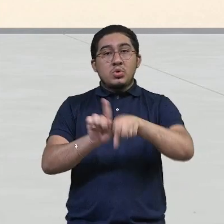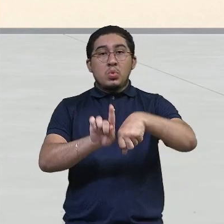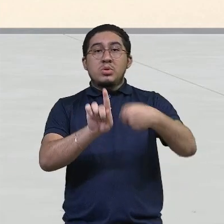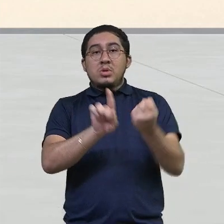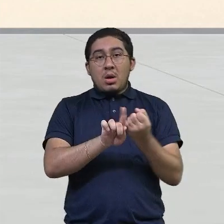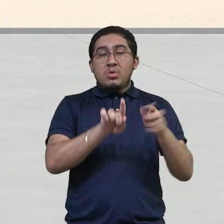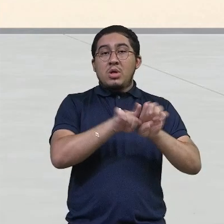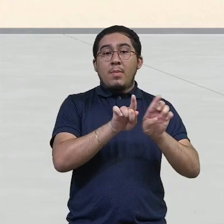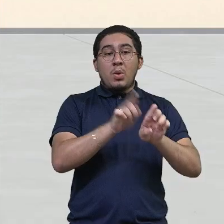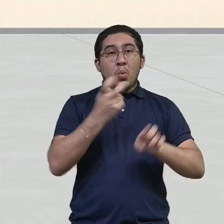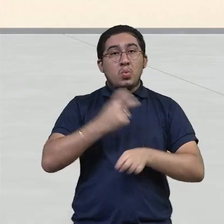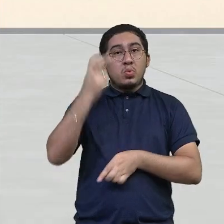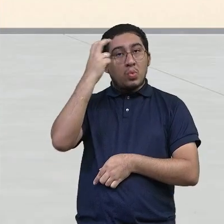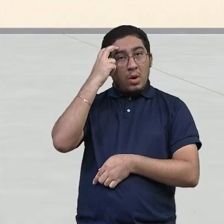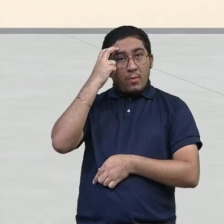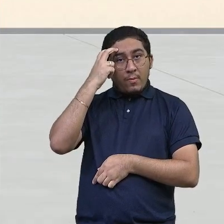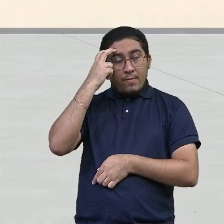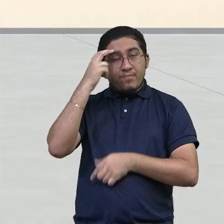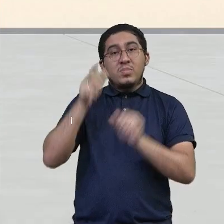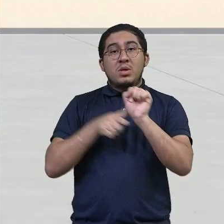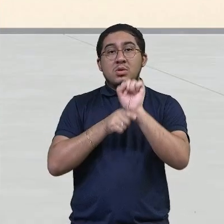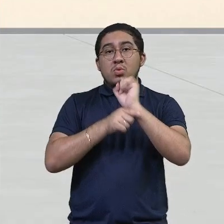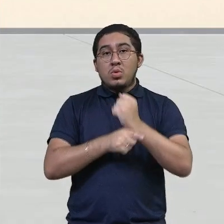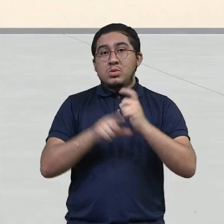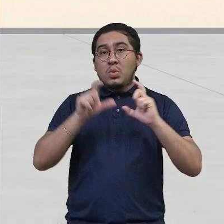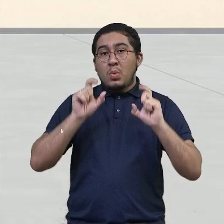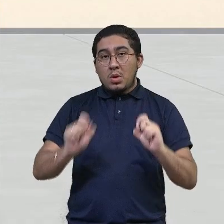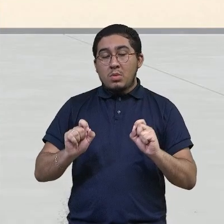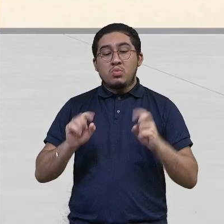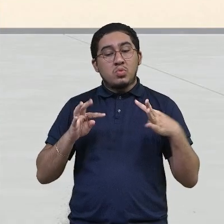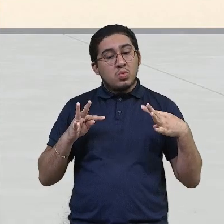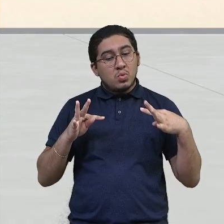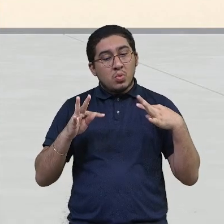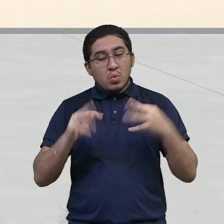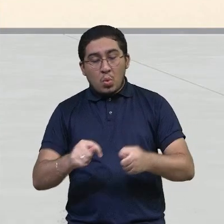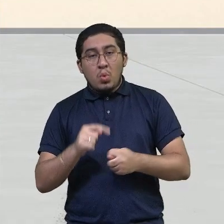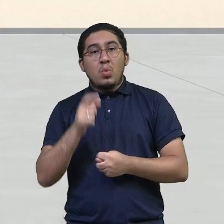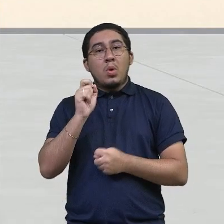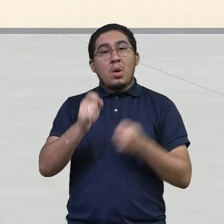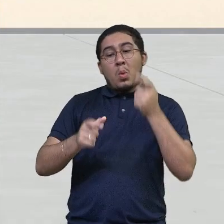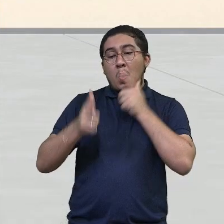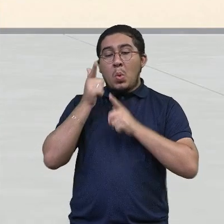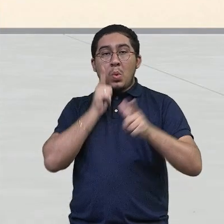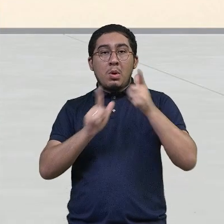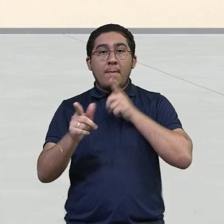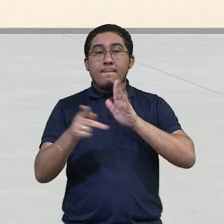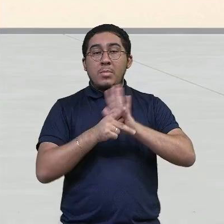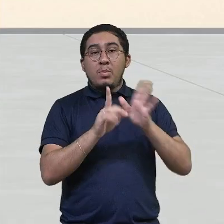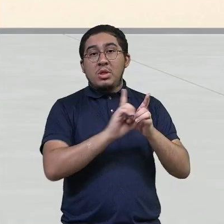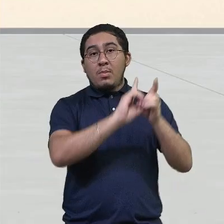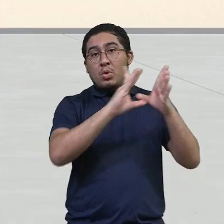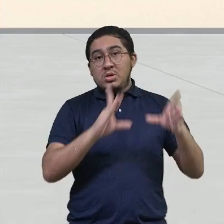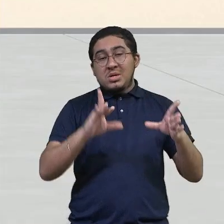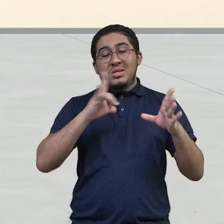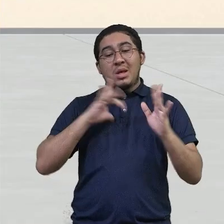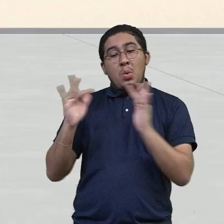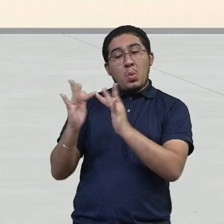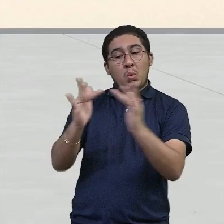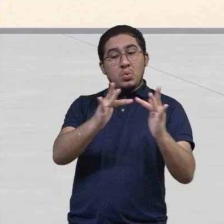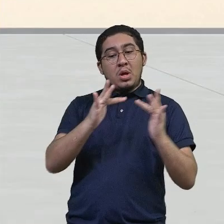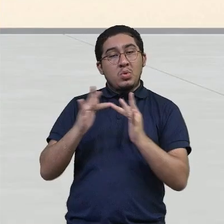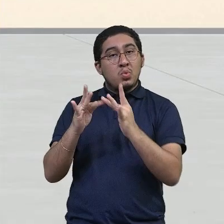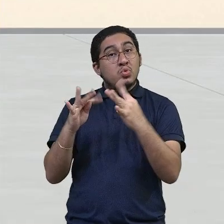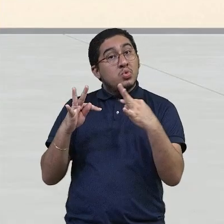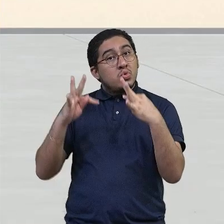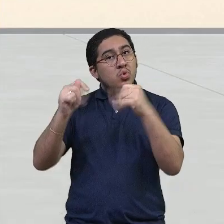e culturais, assegurando que os benefícios da democracia alcancem a todos